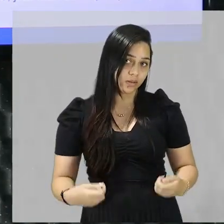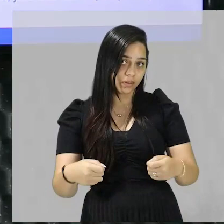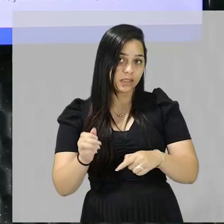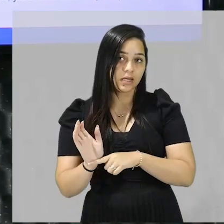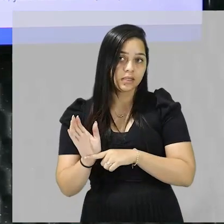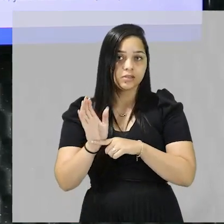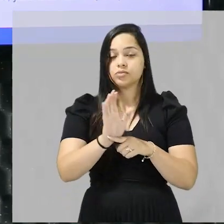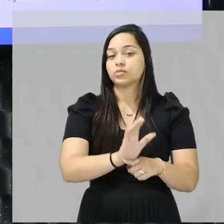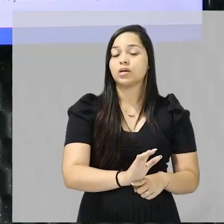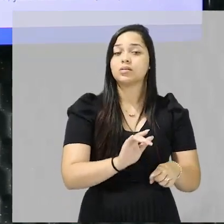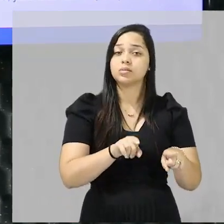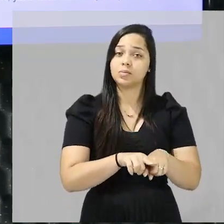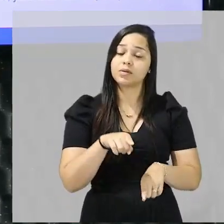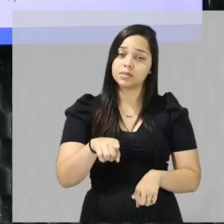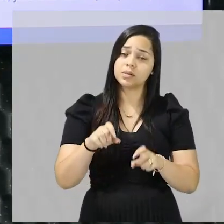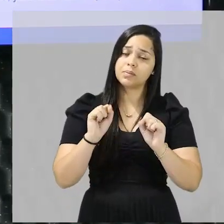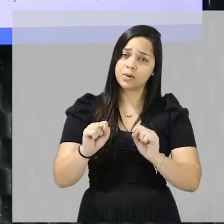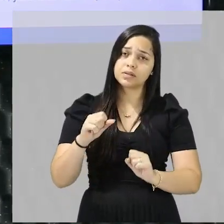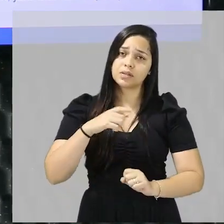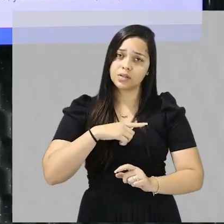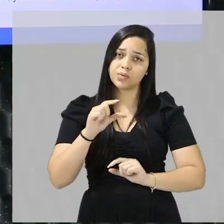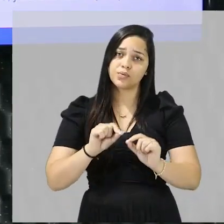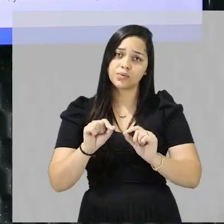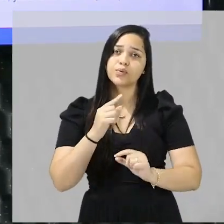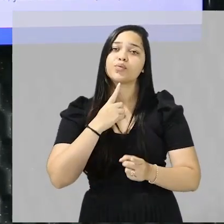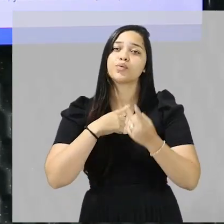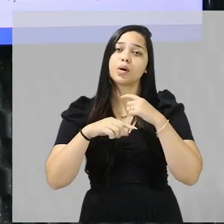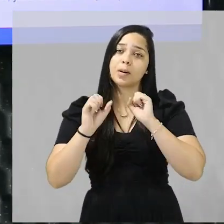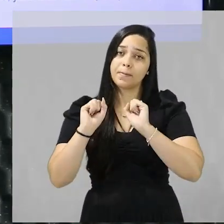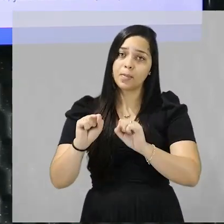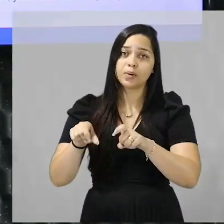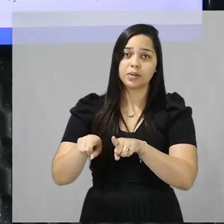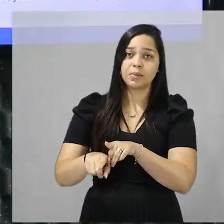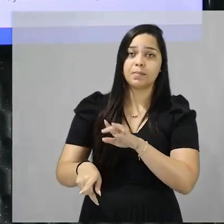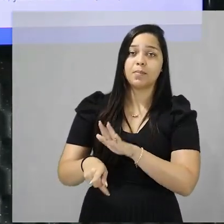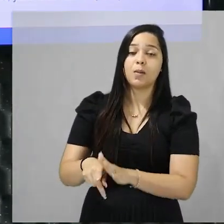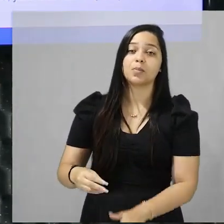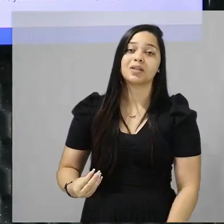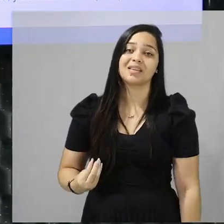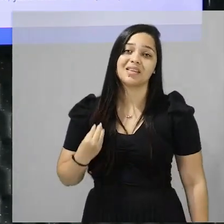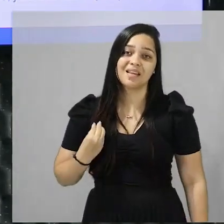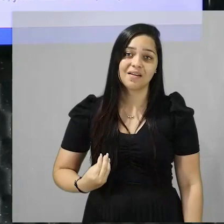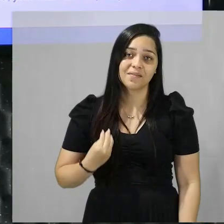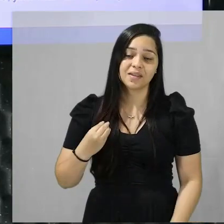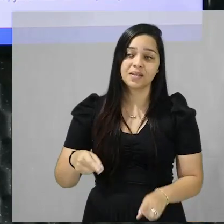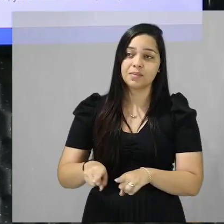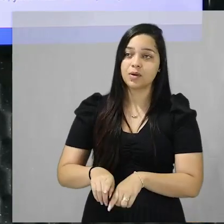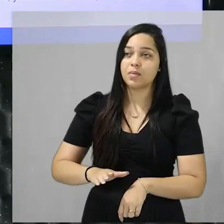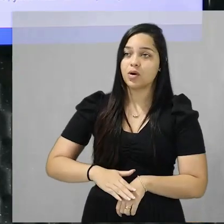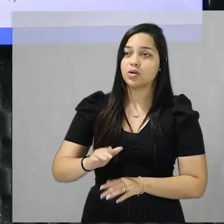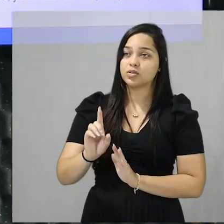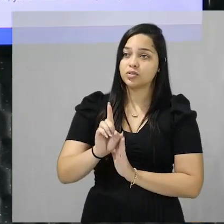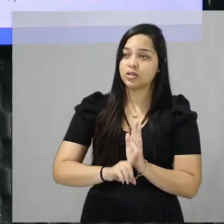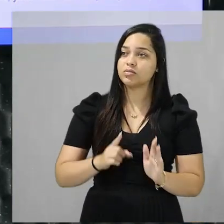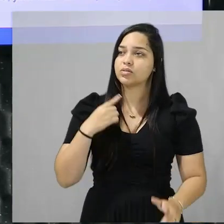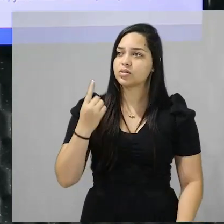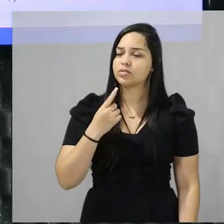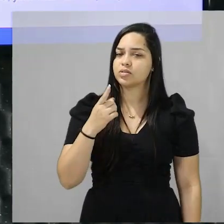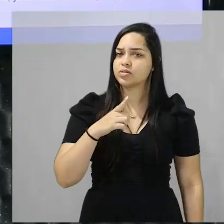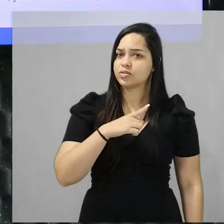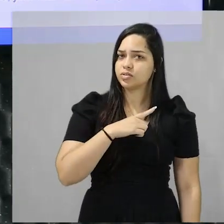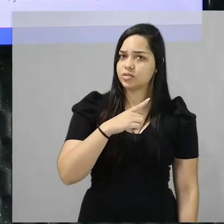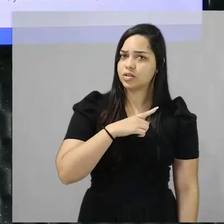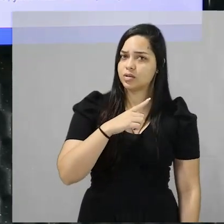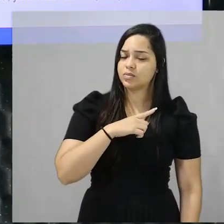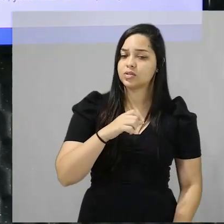e proteger, para que você tenha os seus anseios, principalmente o da vida, né, que é um dos maiores direitos que nós temos. E o